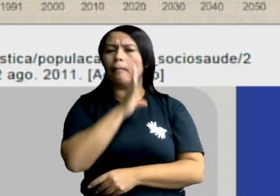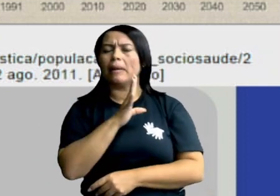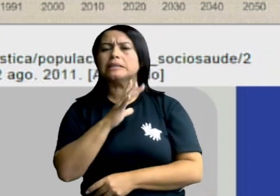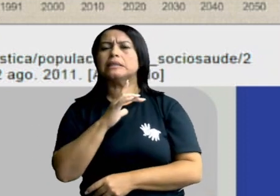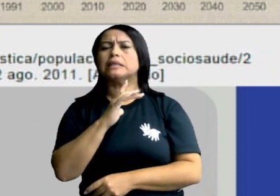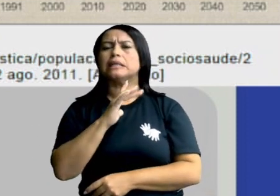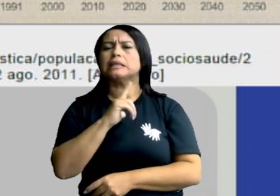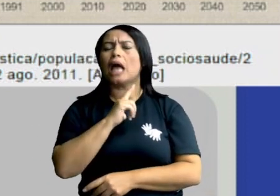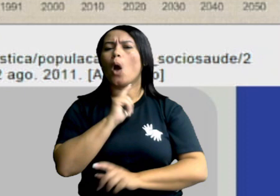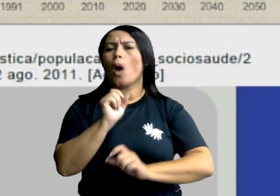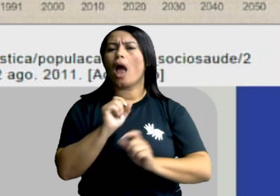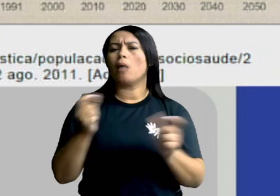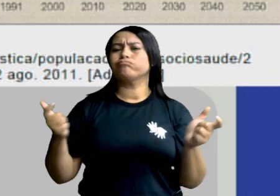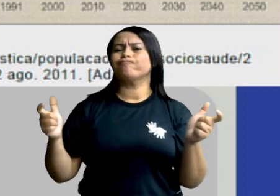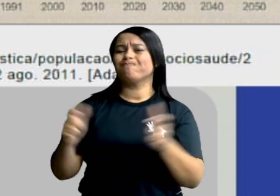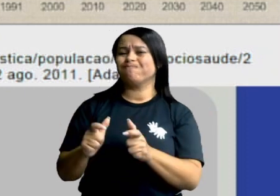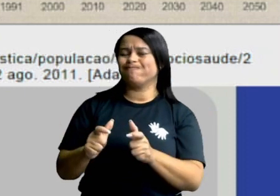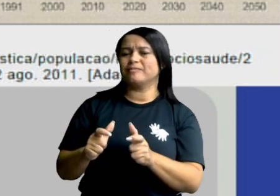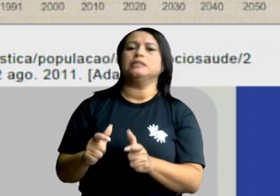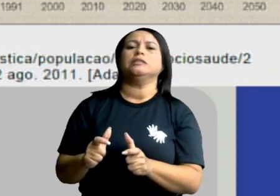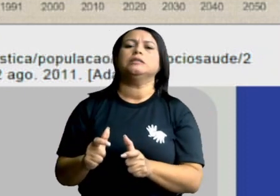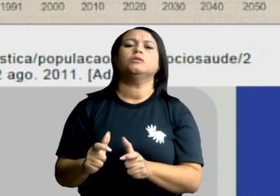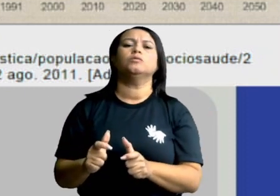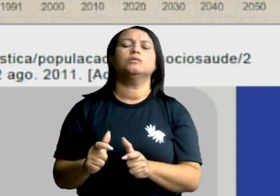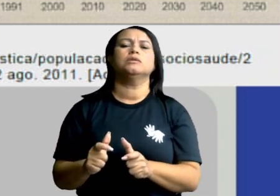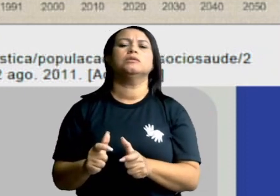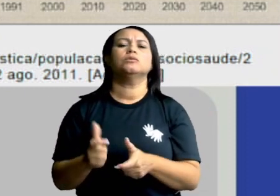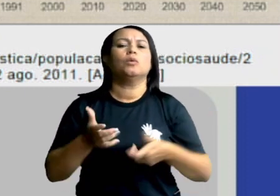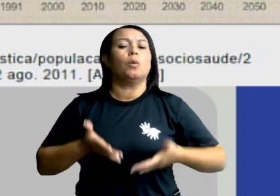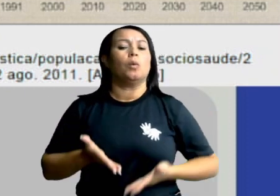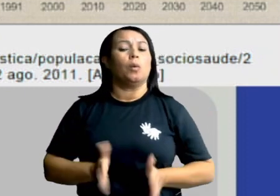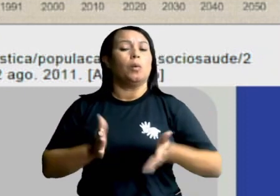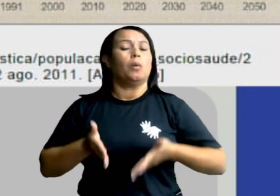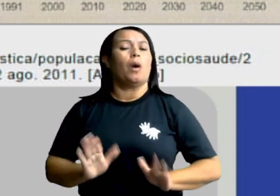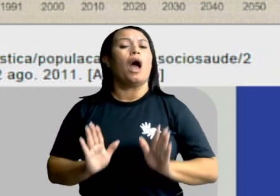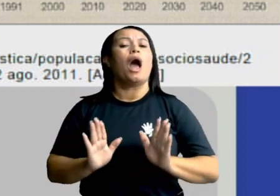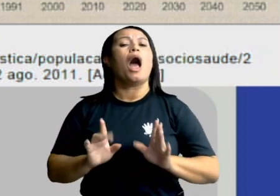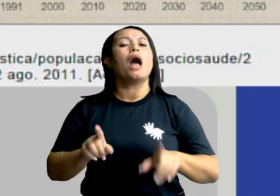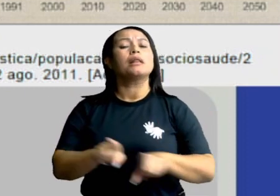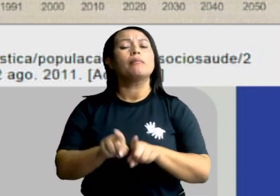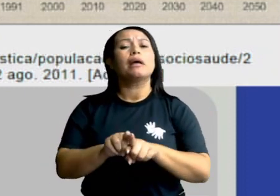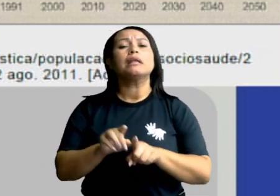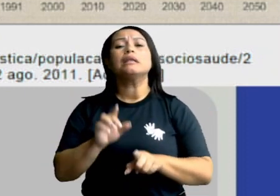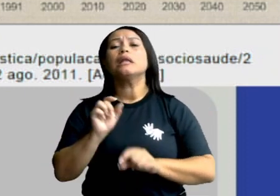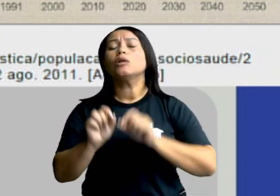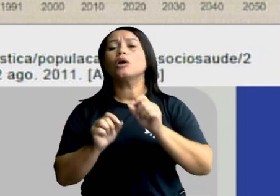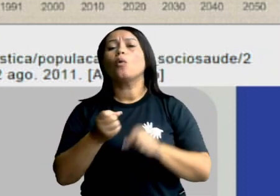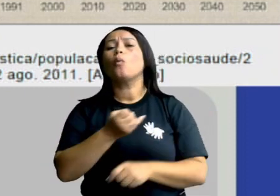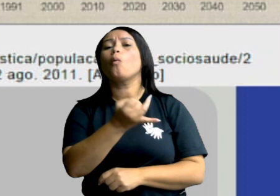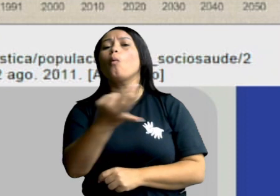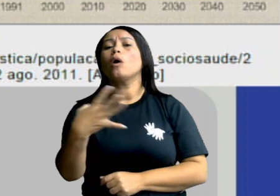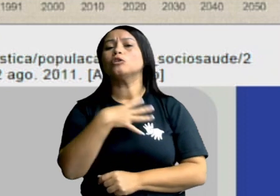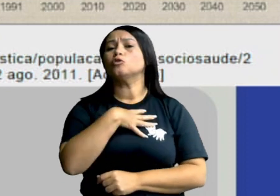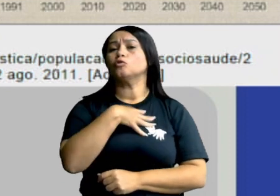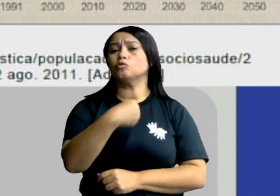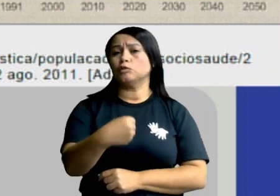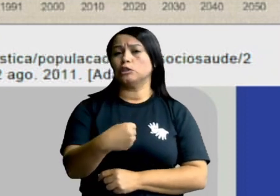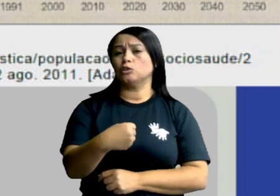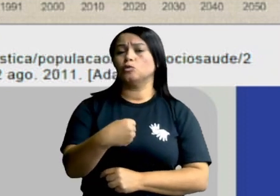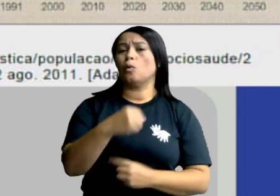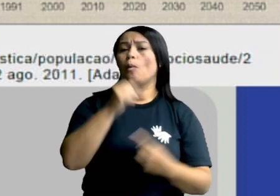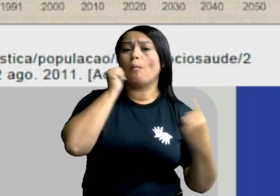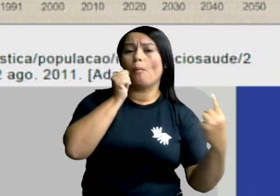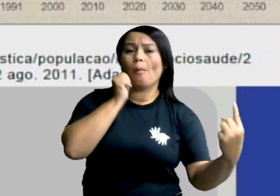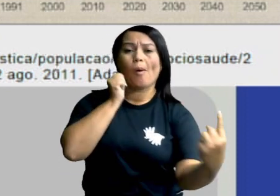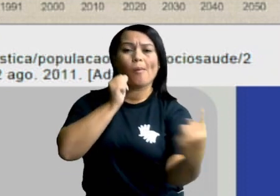queda no seu crescimento, como eu já mencionei, né? E a taxa de fecundidade, que corresponde ao número de filhos por mulher, também tem diminuído.